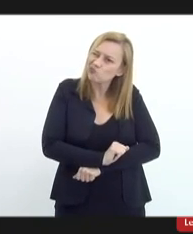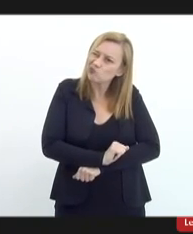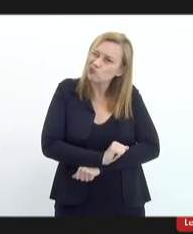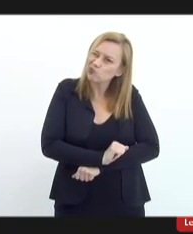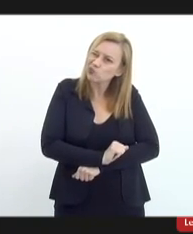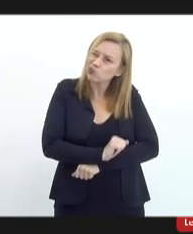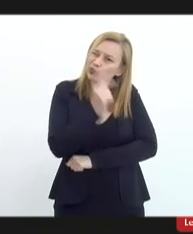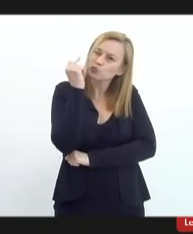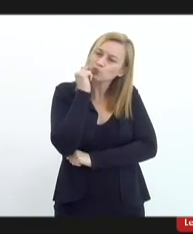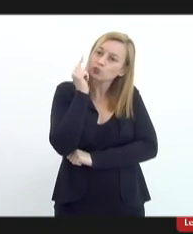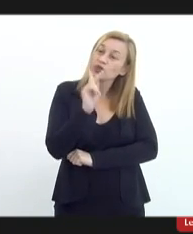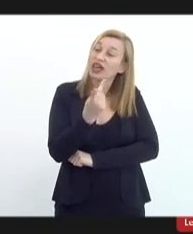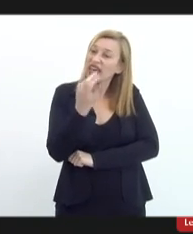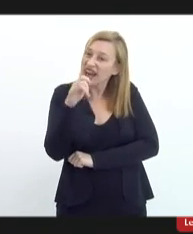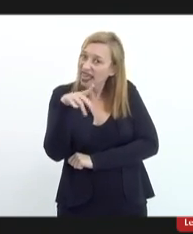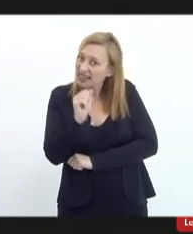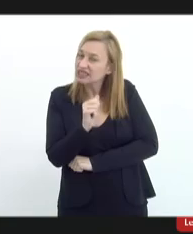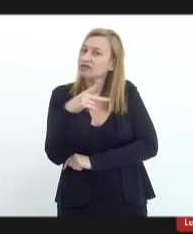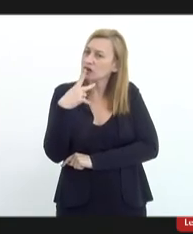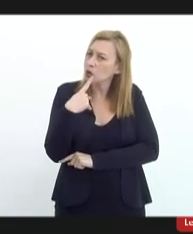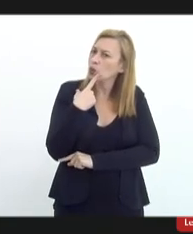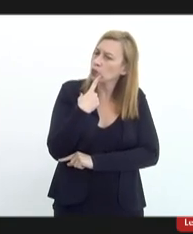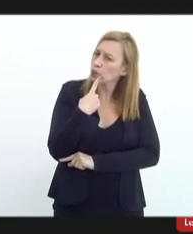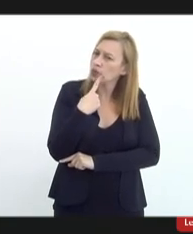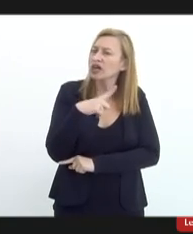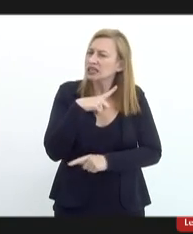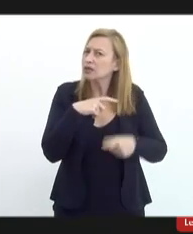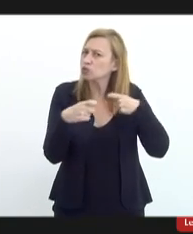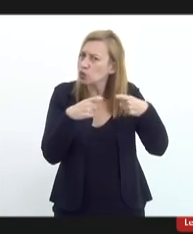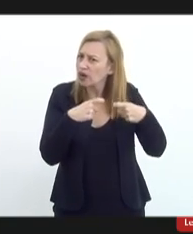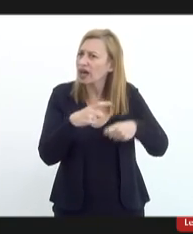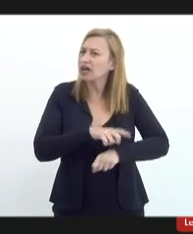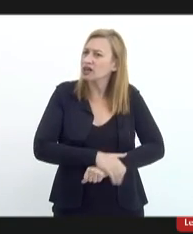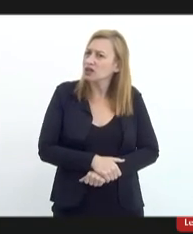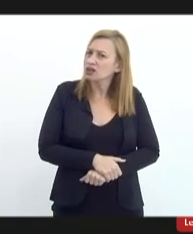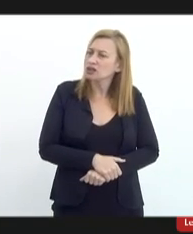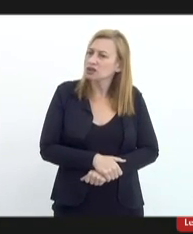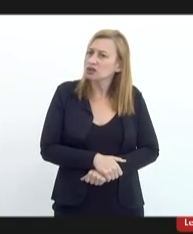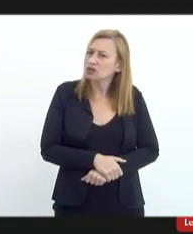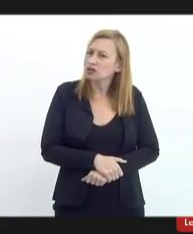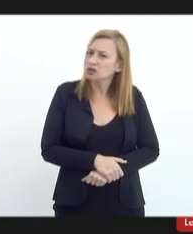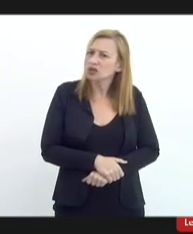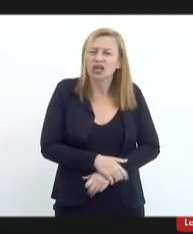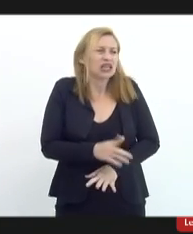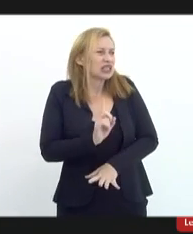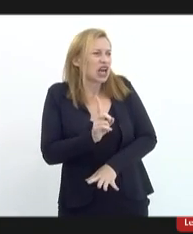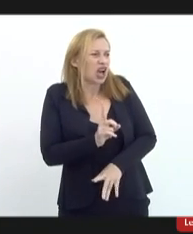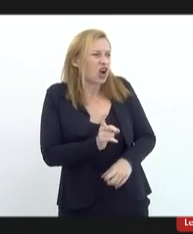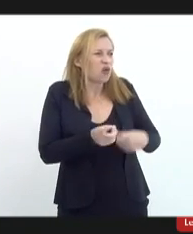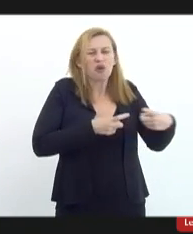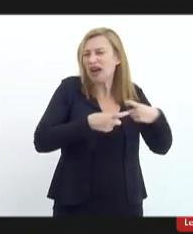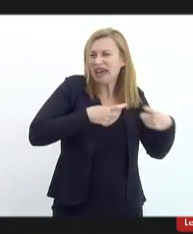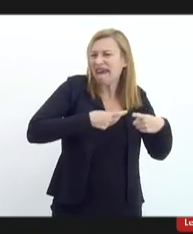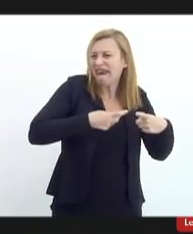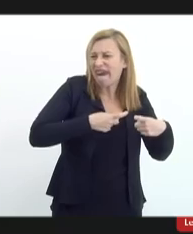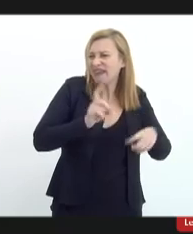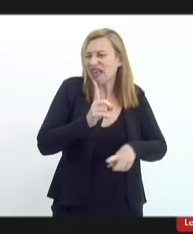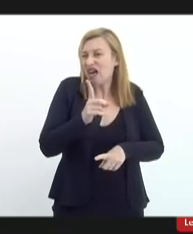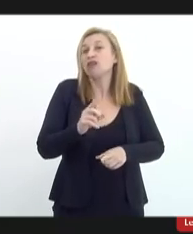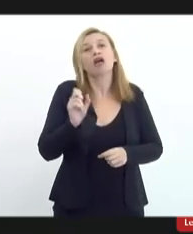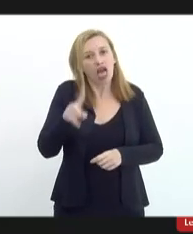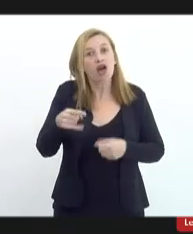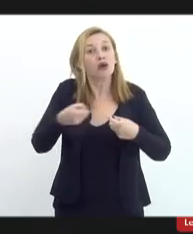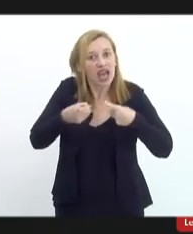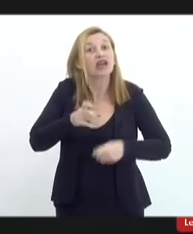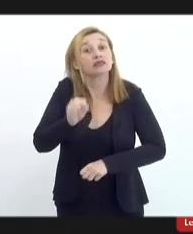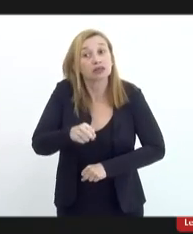eu acho que foi Helena Teodoro que falou isso, nós temos uma guerra. Então tentar dizer não é uma guerra, não é uma